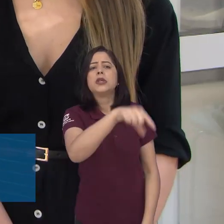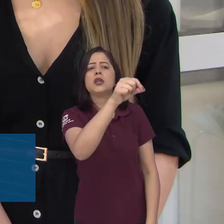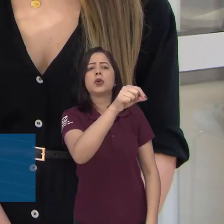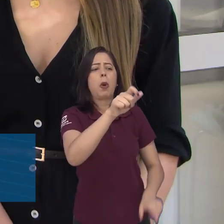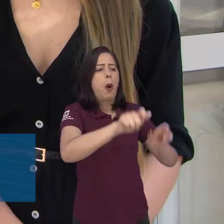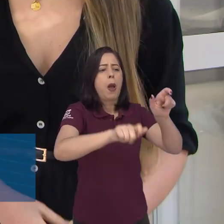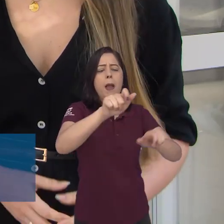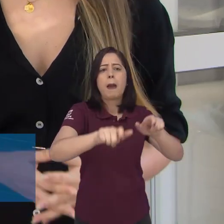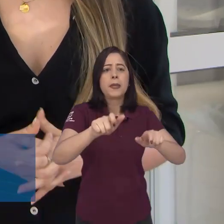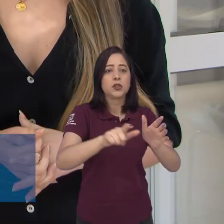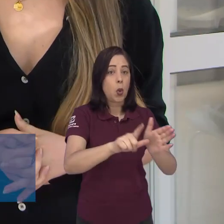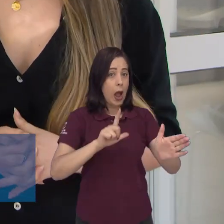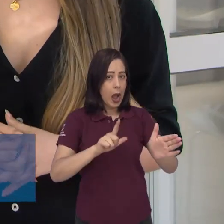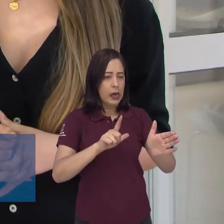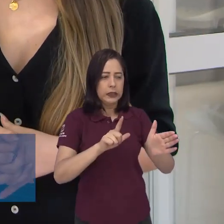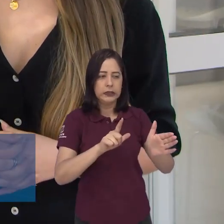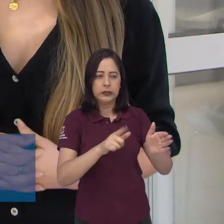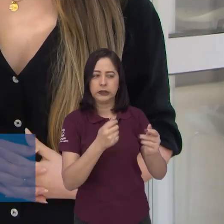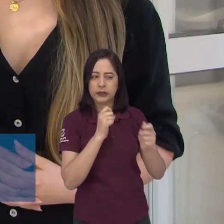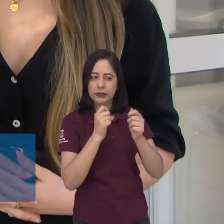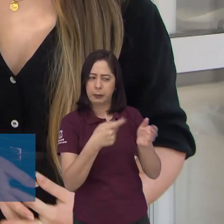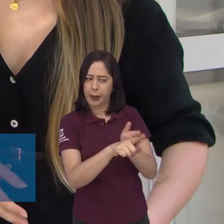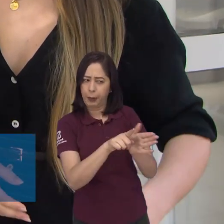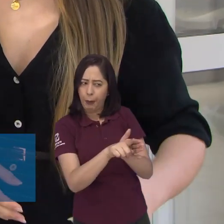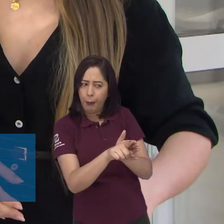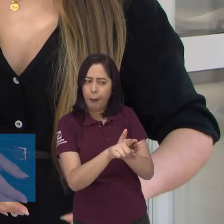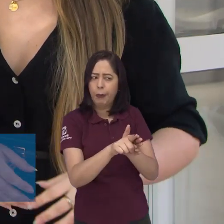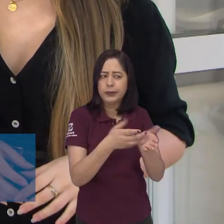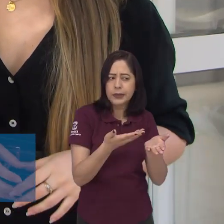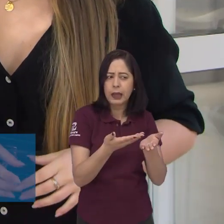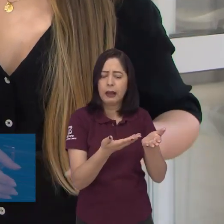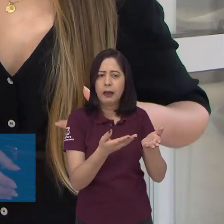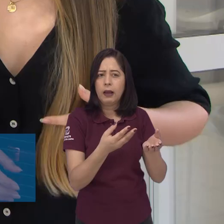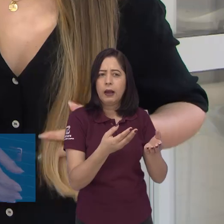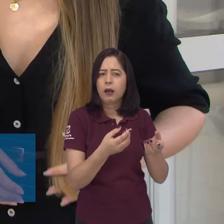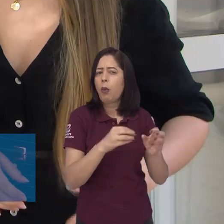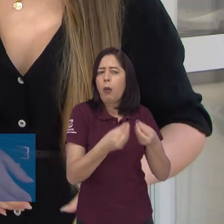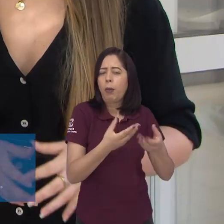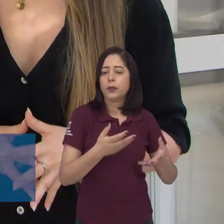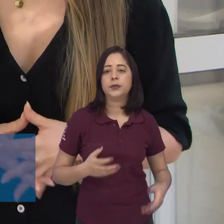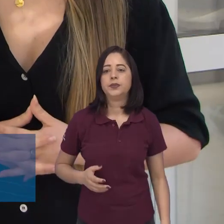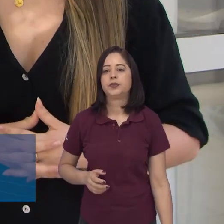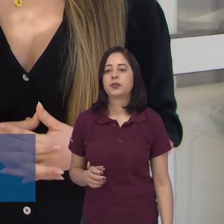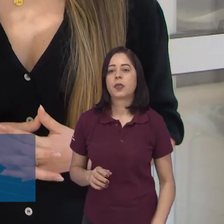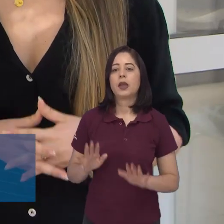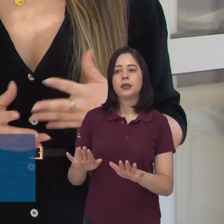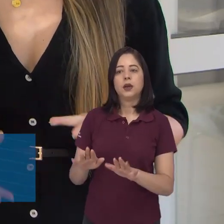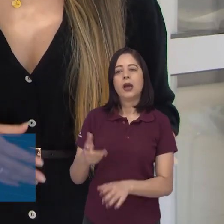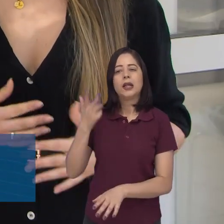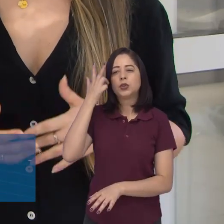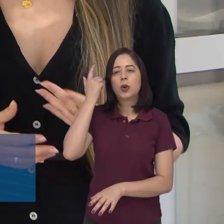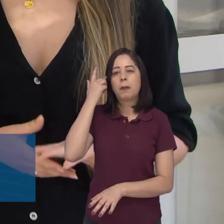para morar aqui? Tem um pré-requisito? Vocês buscam conhecer essas pessoas antes de trazê-las para as moradias? Como é que funciona? A